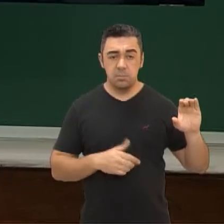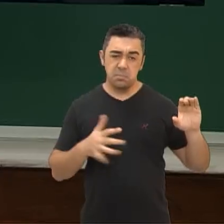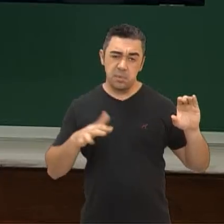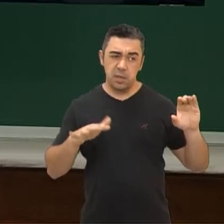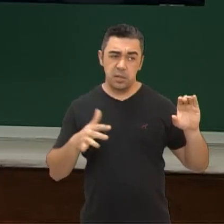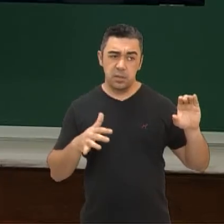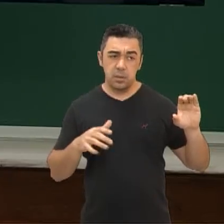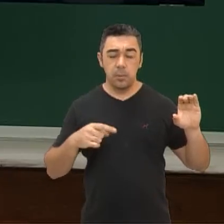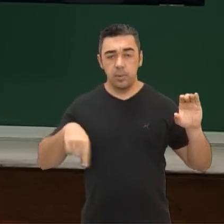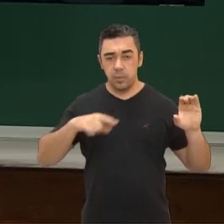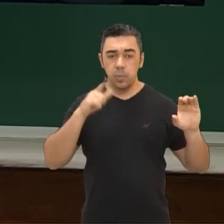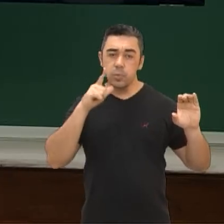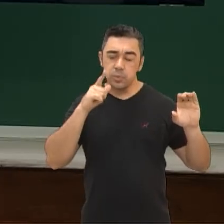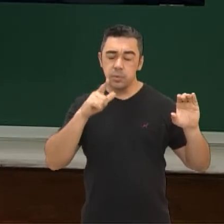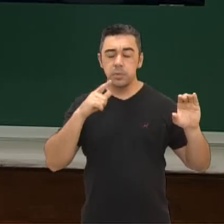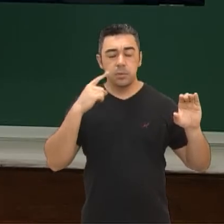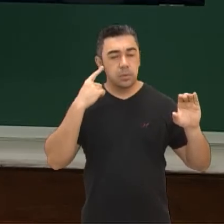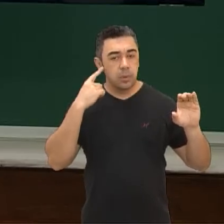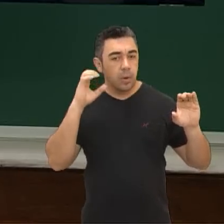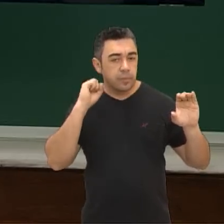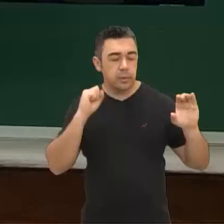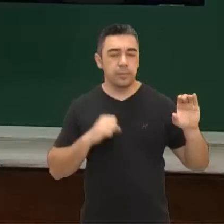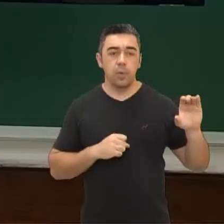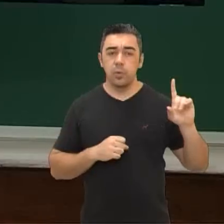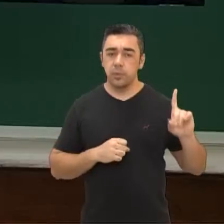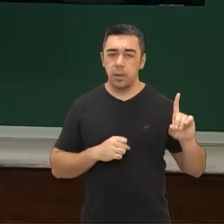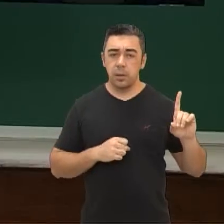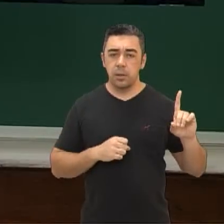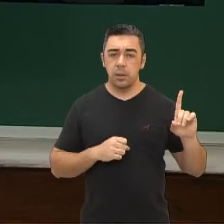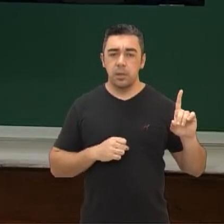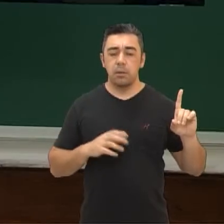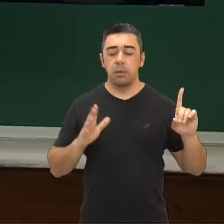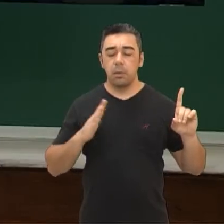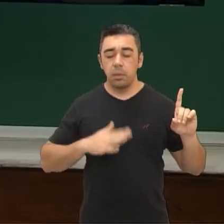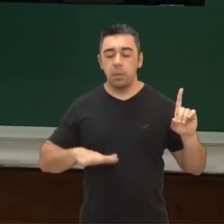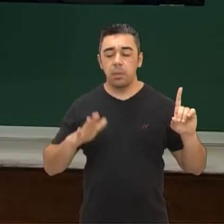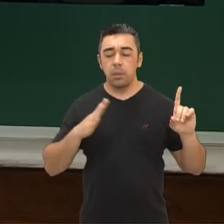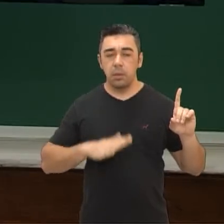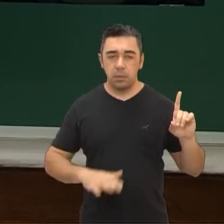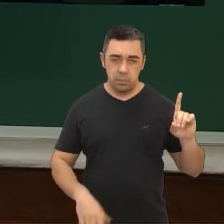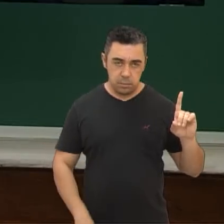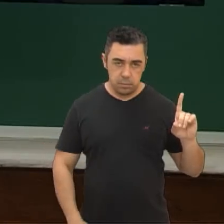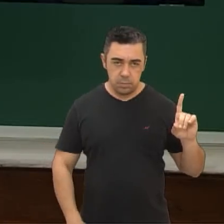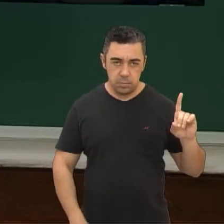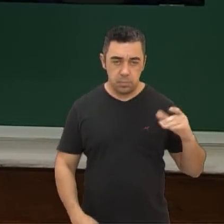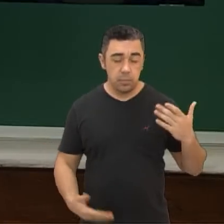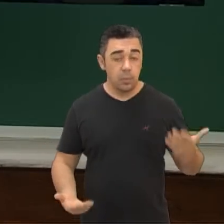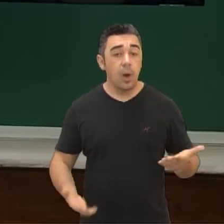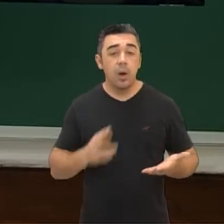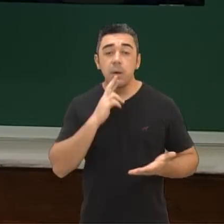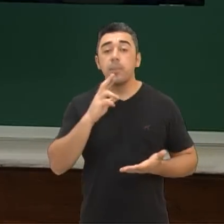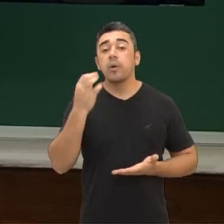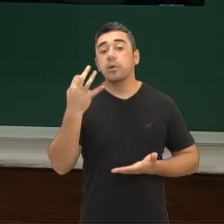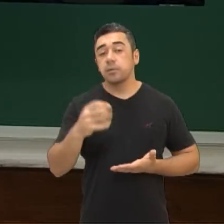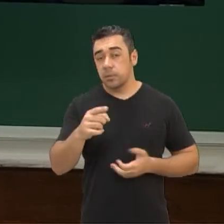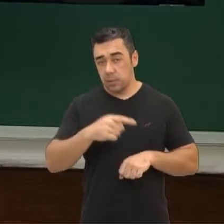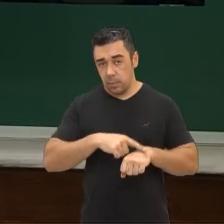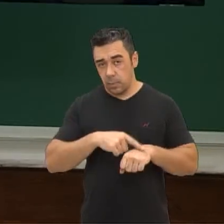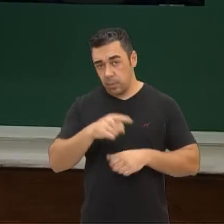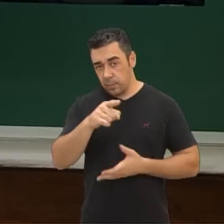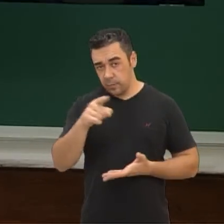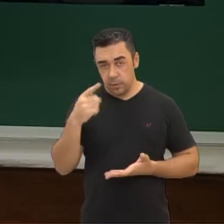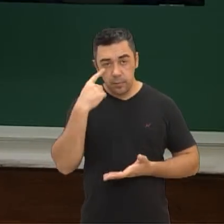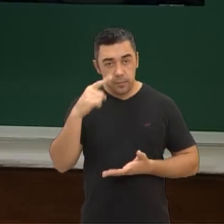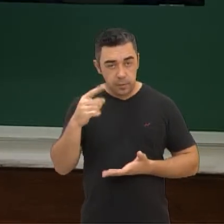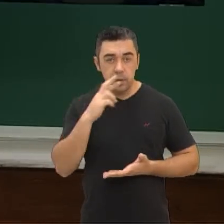estilo de performance musical, típica do Nordeste. A música deve ser, então, sobre essa música,